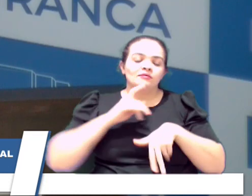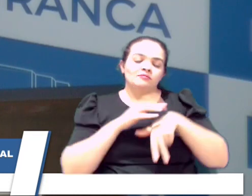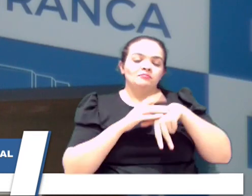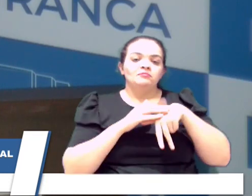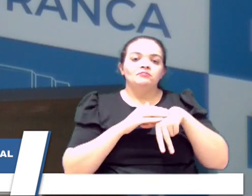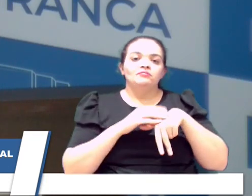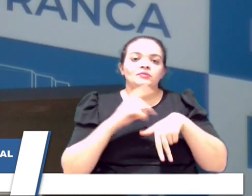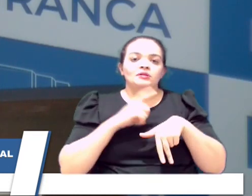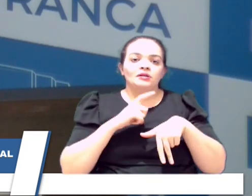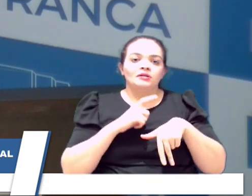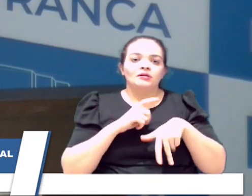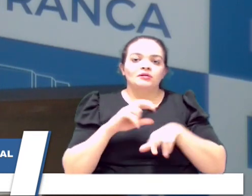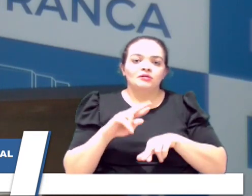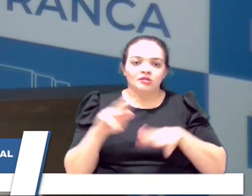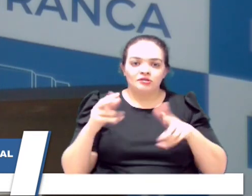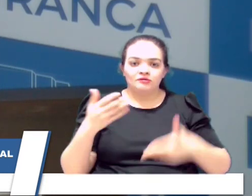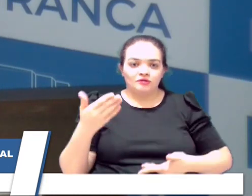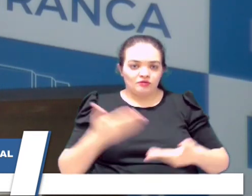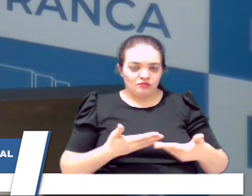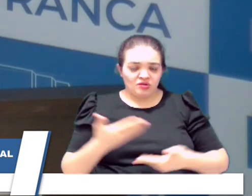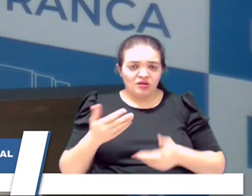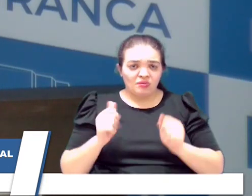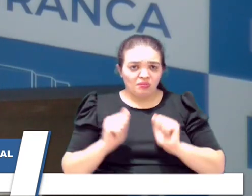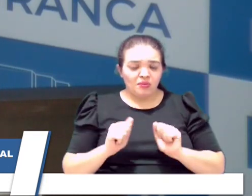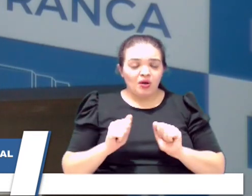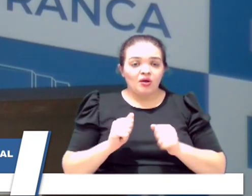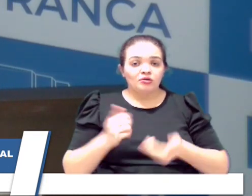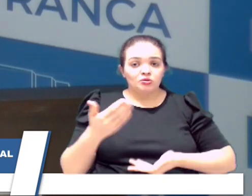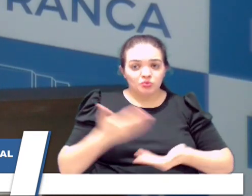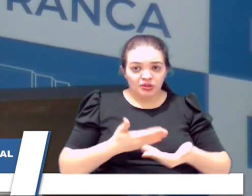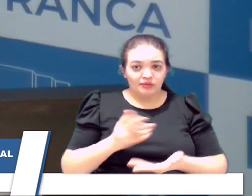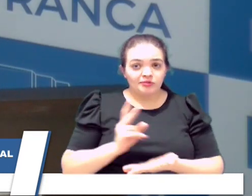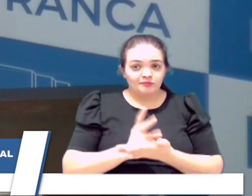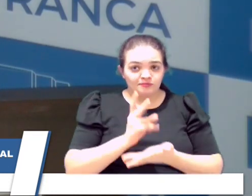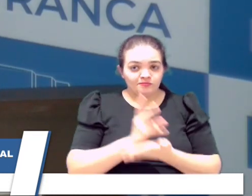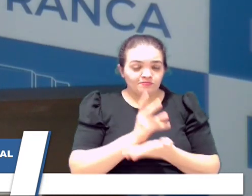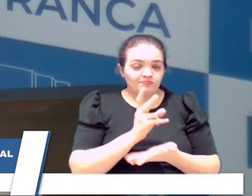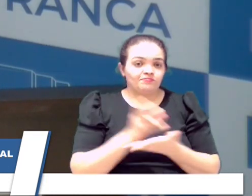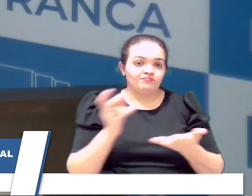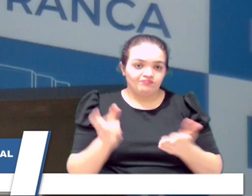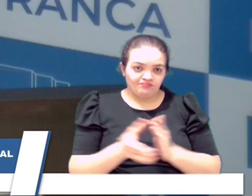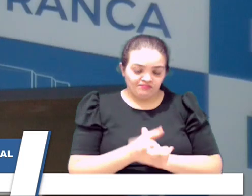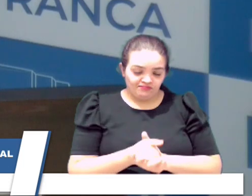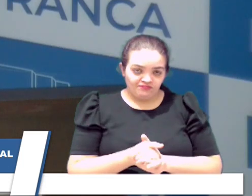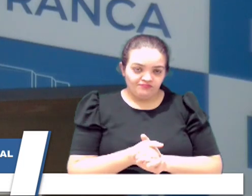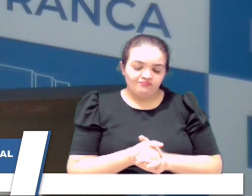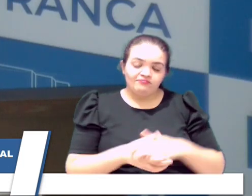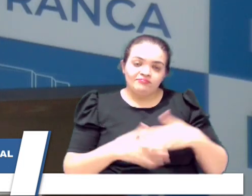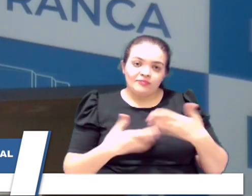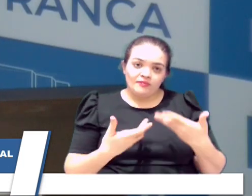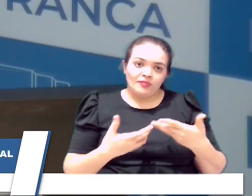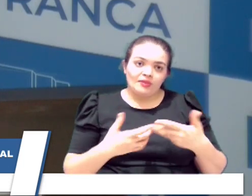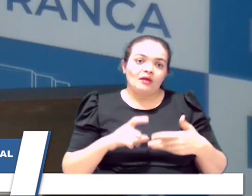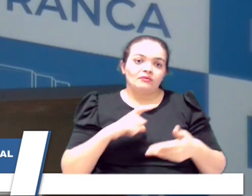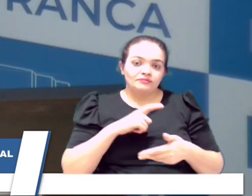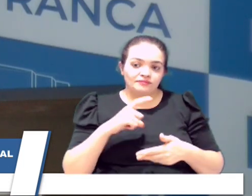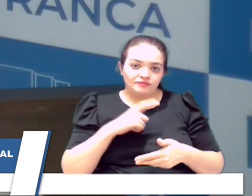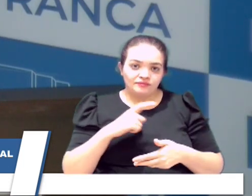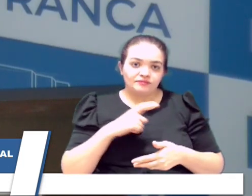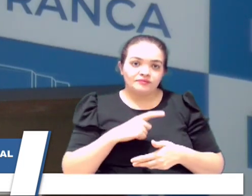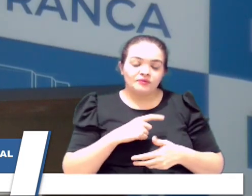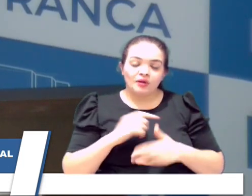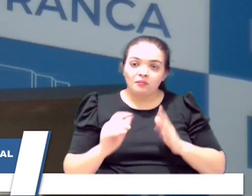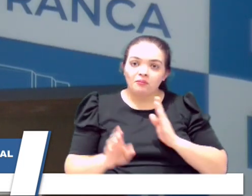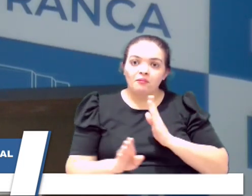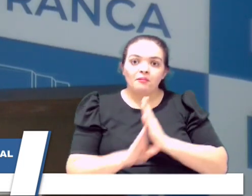essa diferença aí no tratamento, que pode ser um tratamento constante. E é isso, e isso só existe, né? Eu só descobri